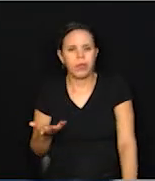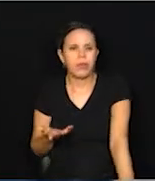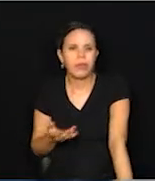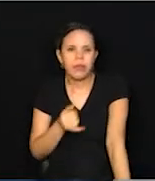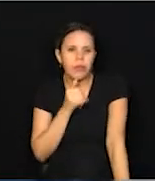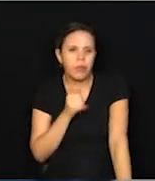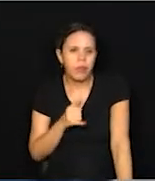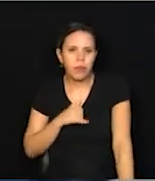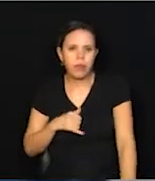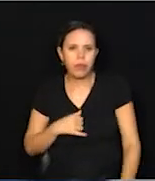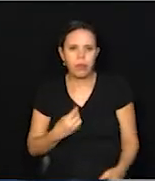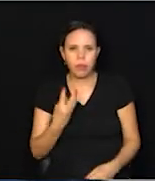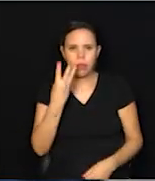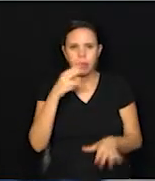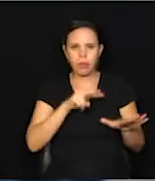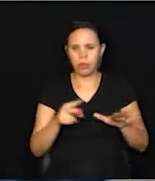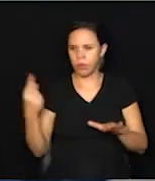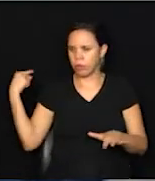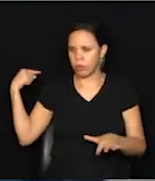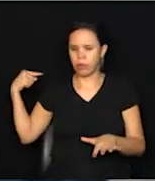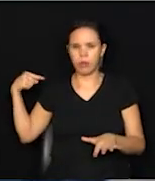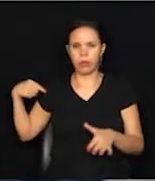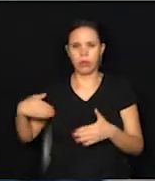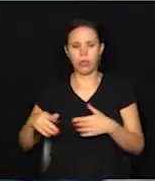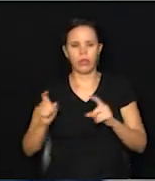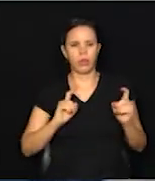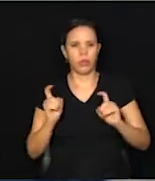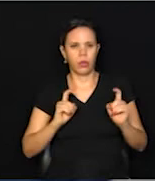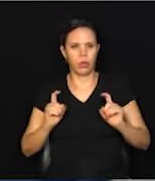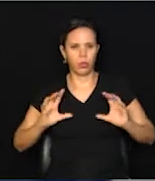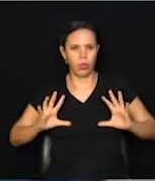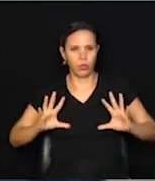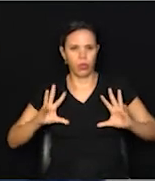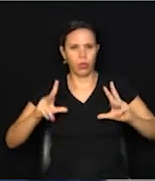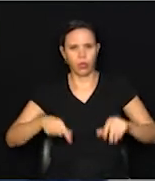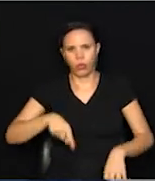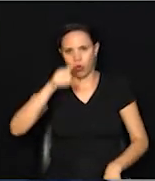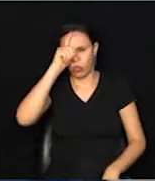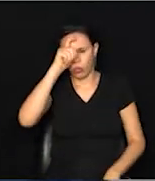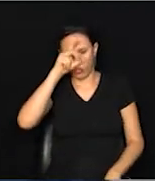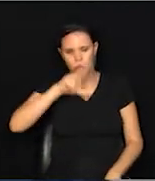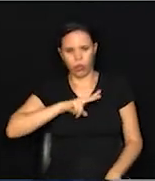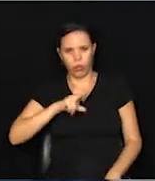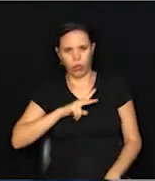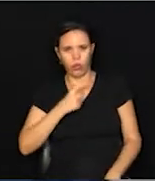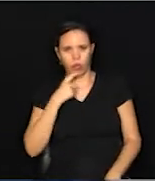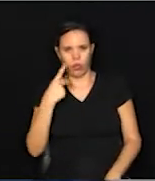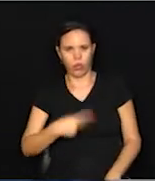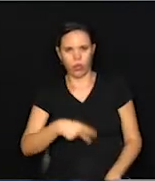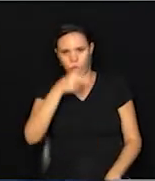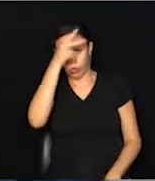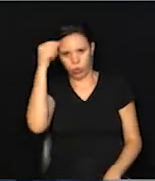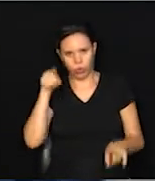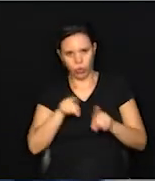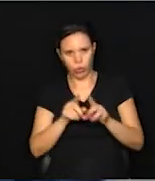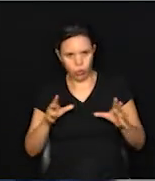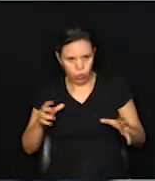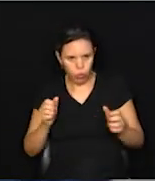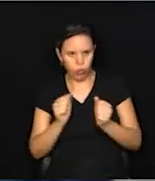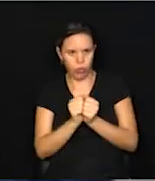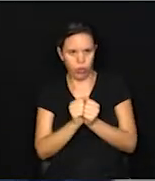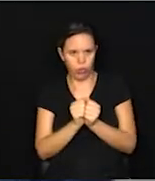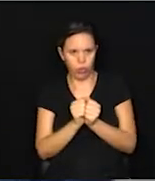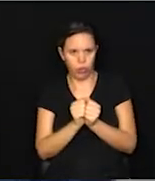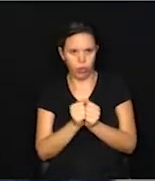de 3 semanas atrás, nós fizemos uma reunião com todos os hospitais privados de Campinas e a rede pública, todos juntos.